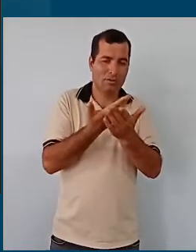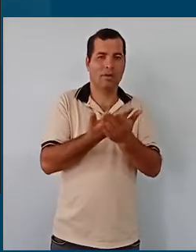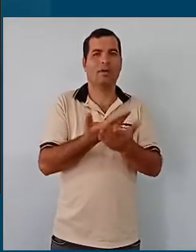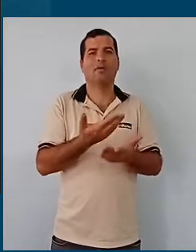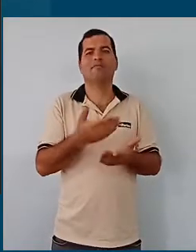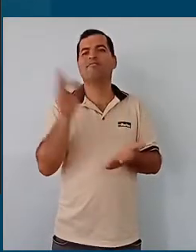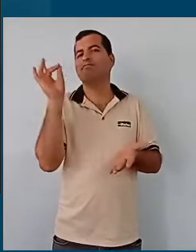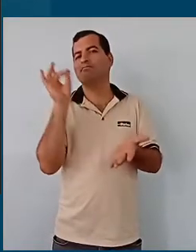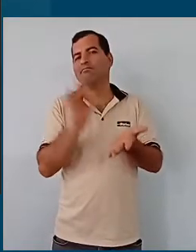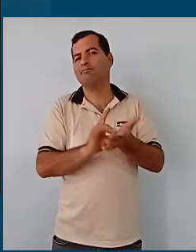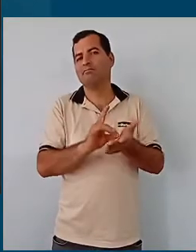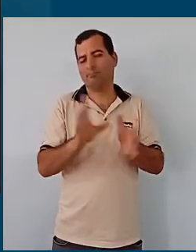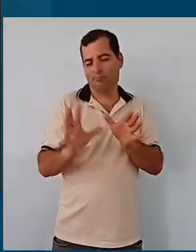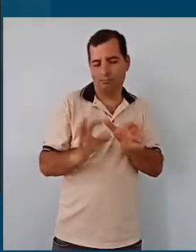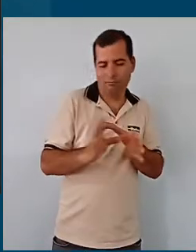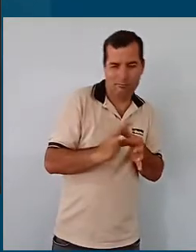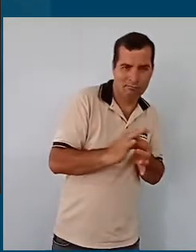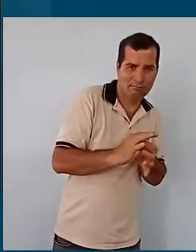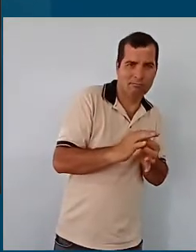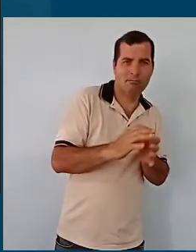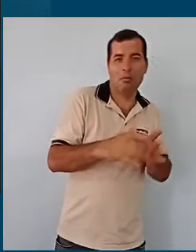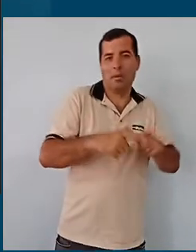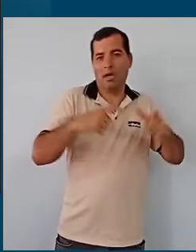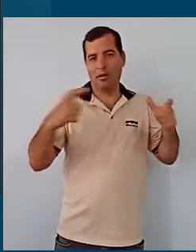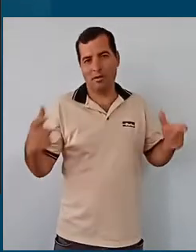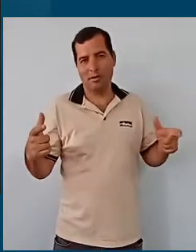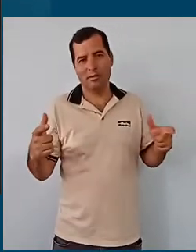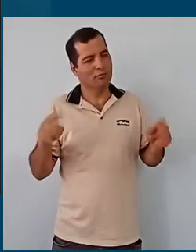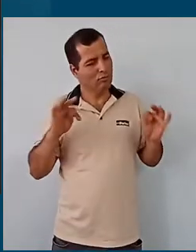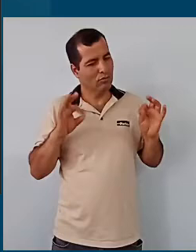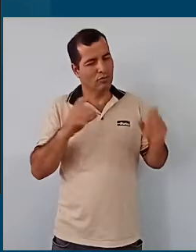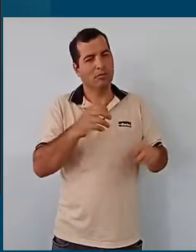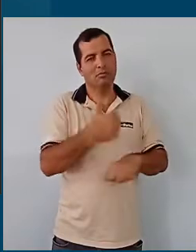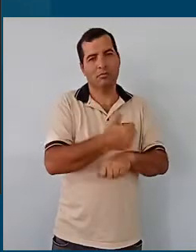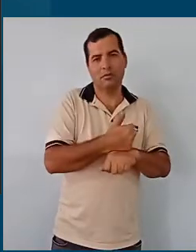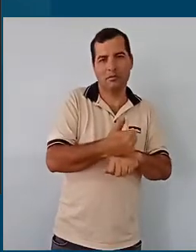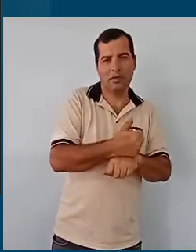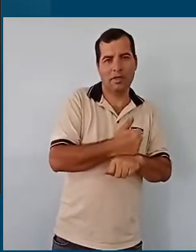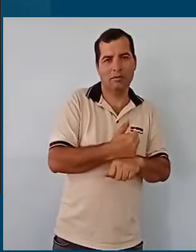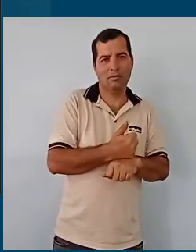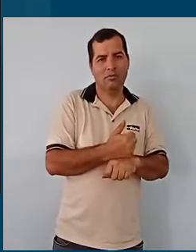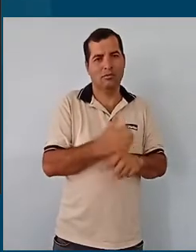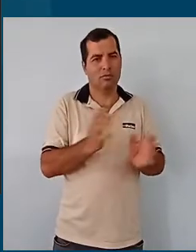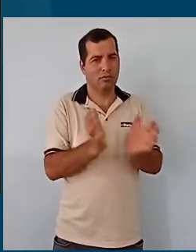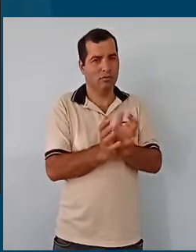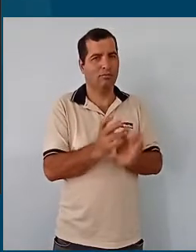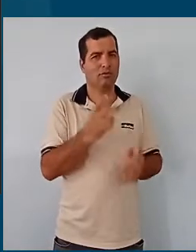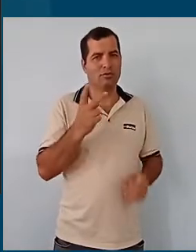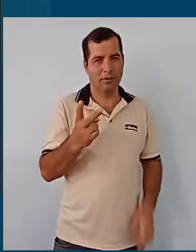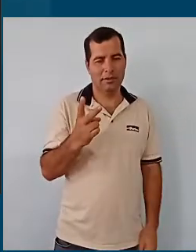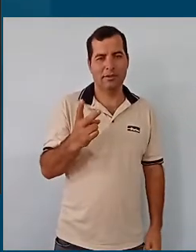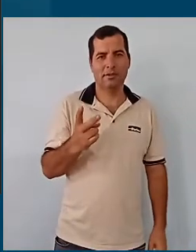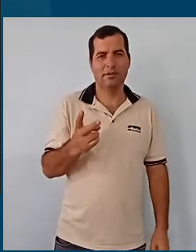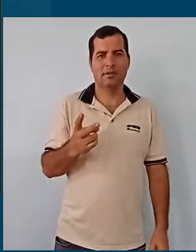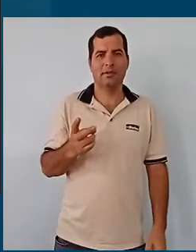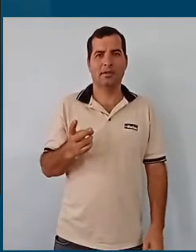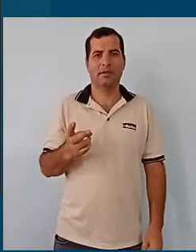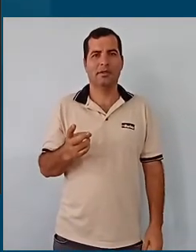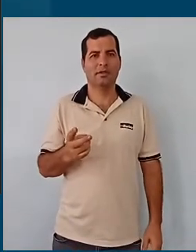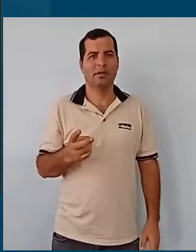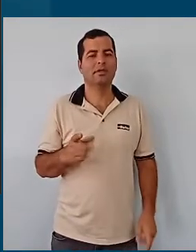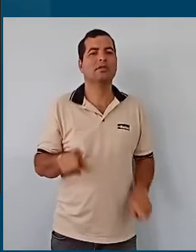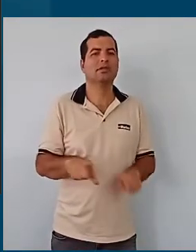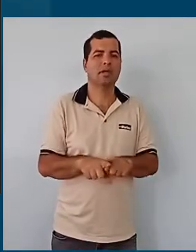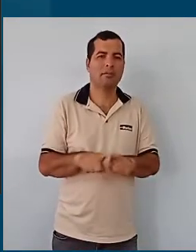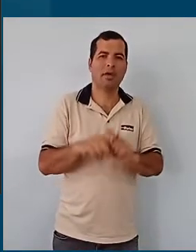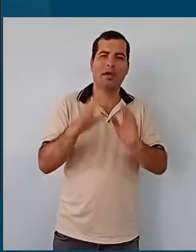haver, de fato, uma integração maior entre os profissionais dessas duas etapas, entre as instituições dessas duas